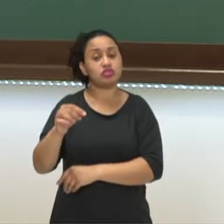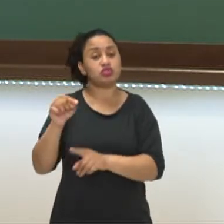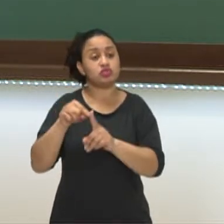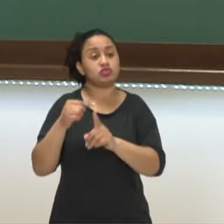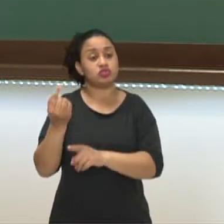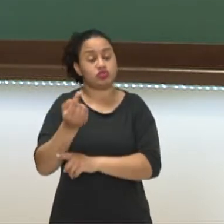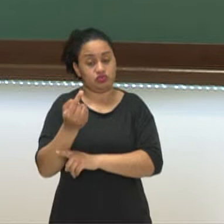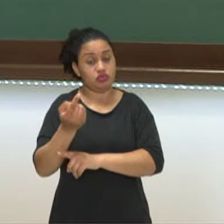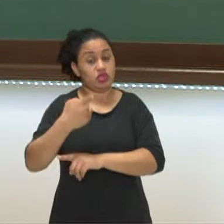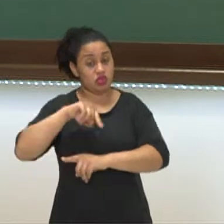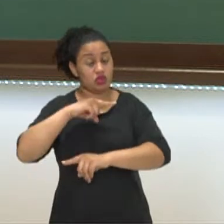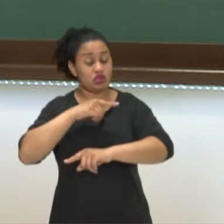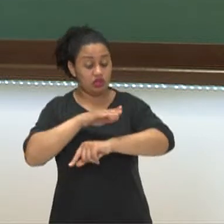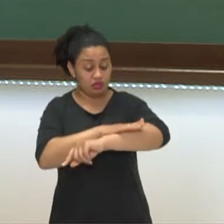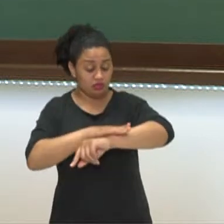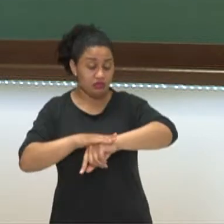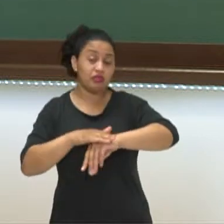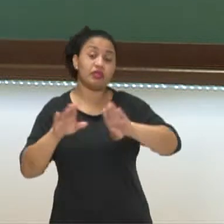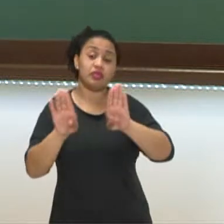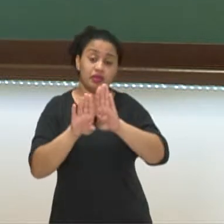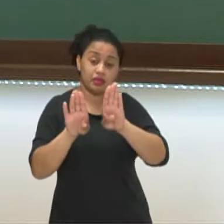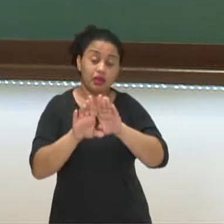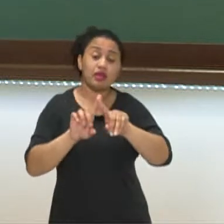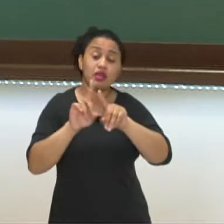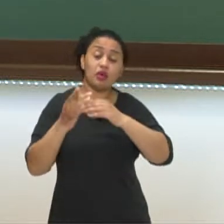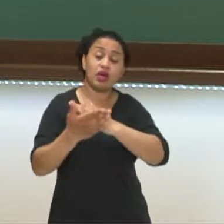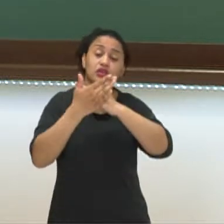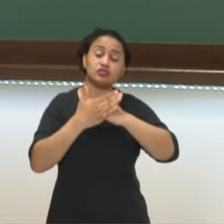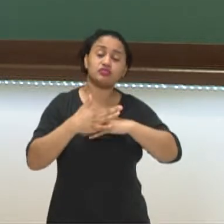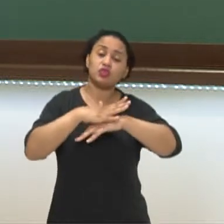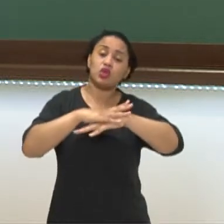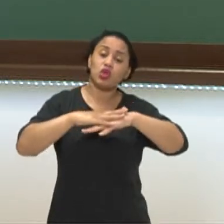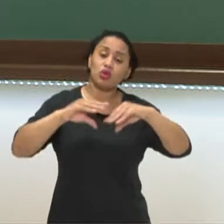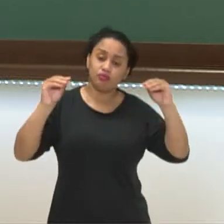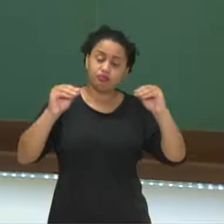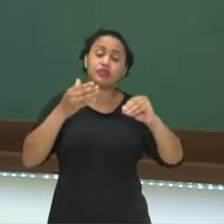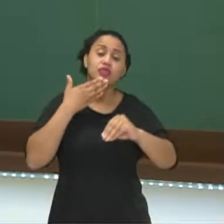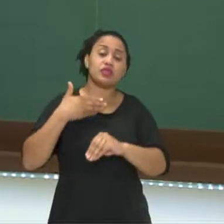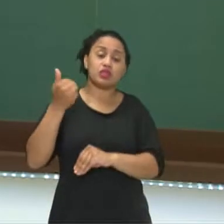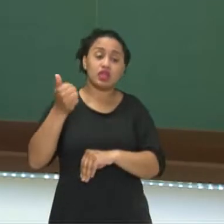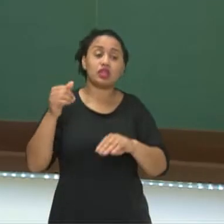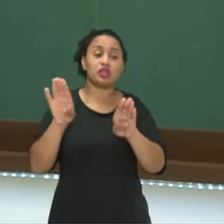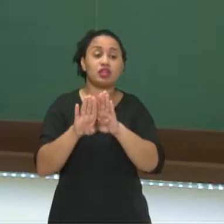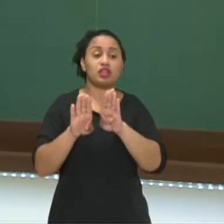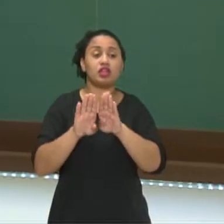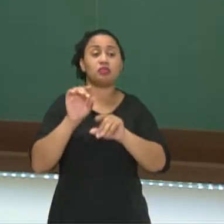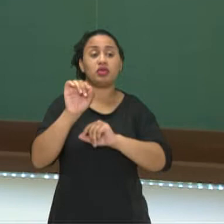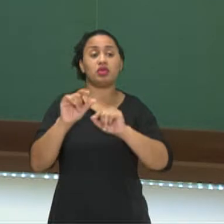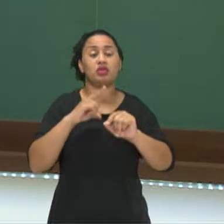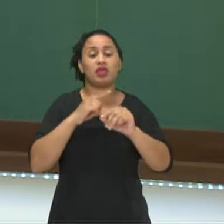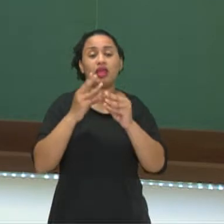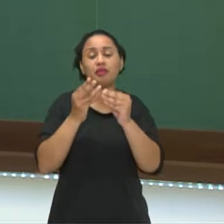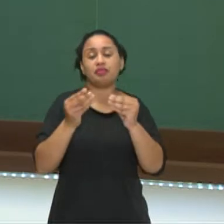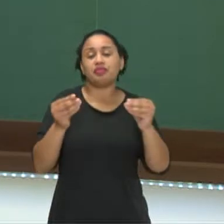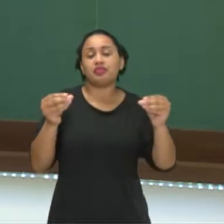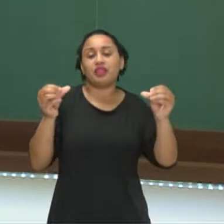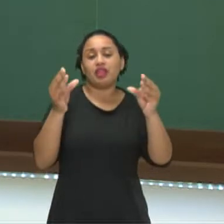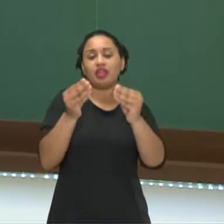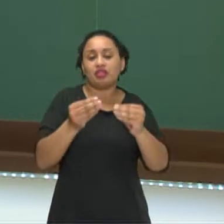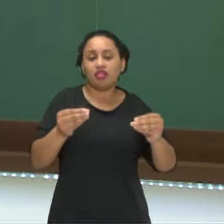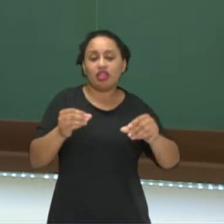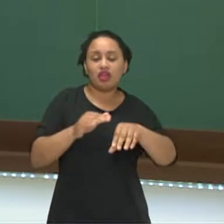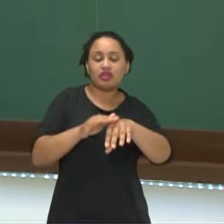nós temos na nossa pele também, então vai ajudar nessa cicatrização, além de conferir também bastante umidade para a